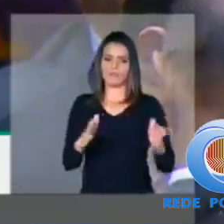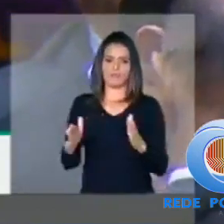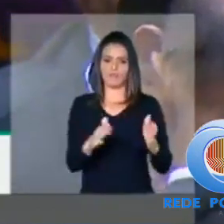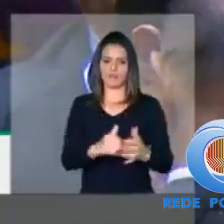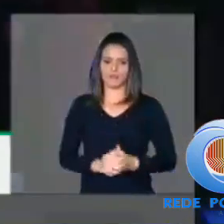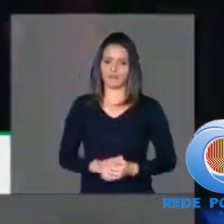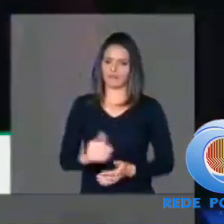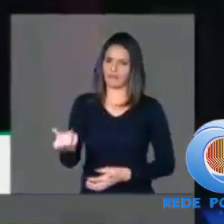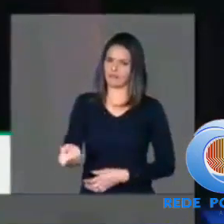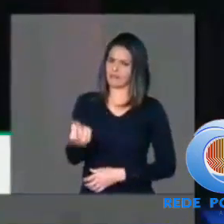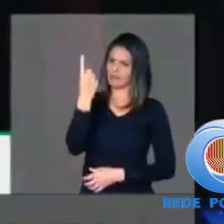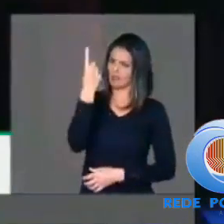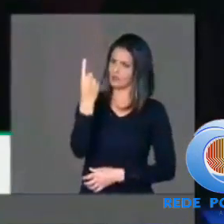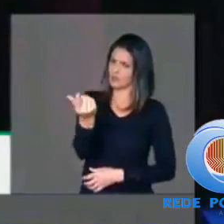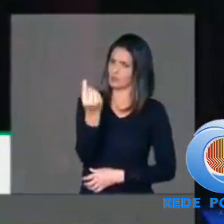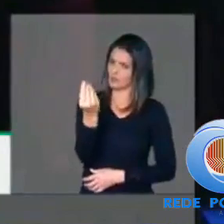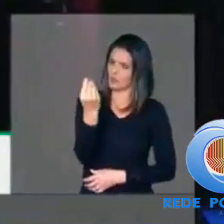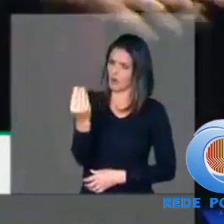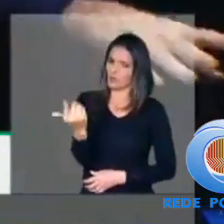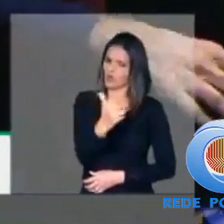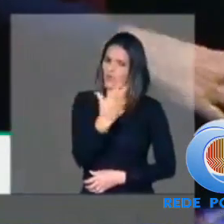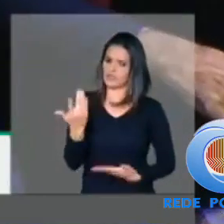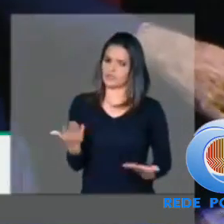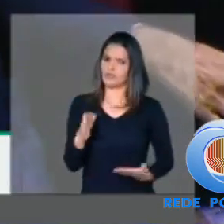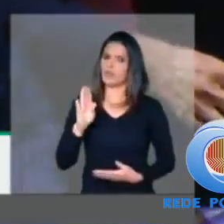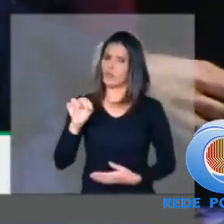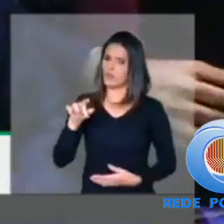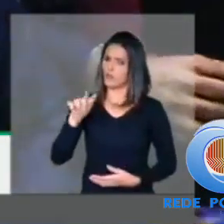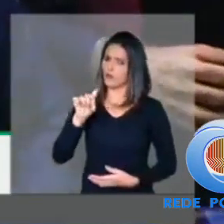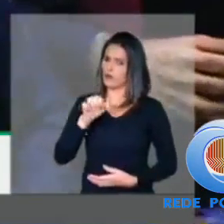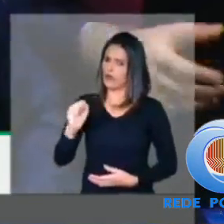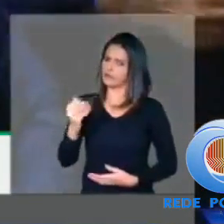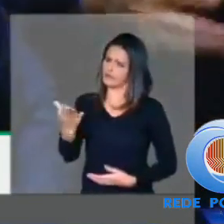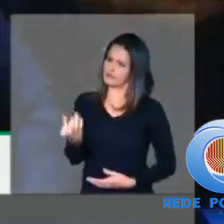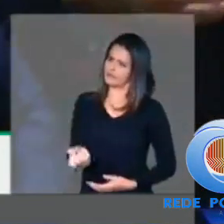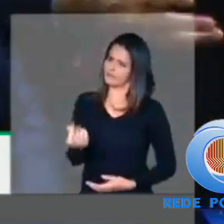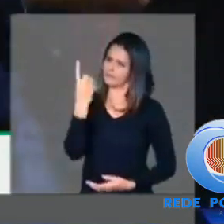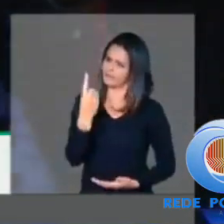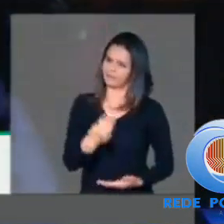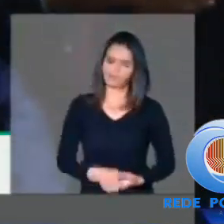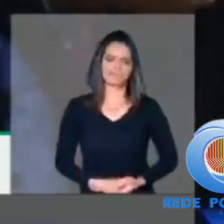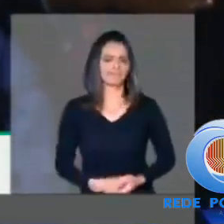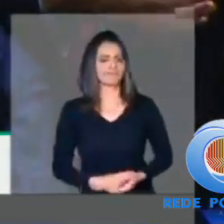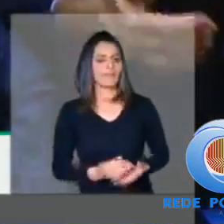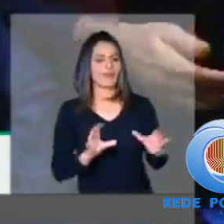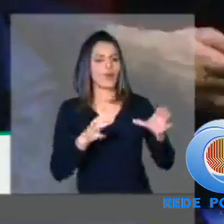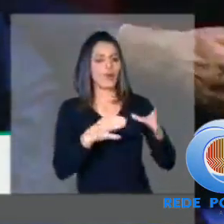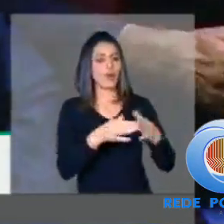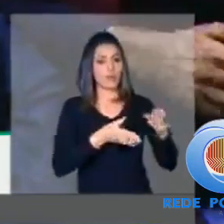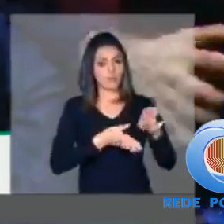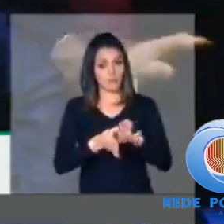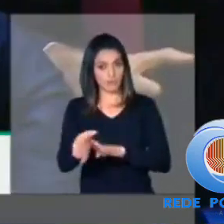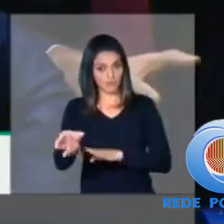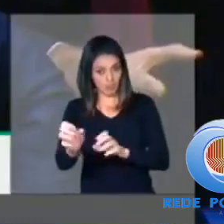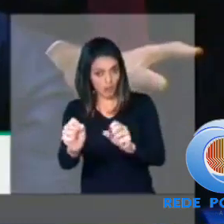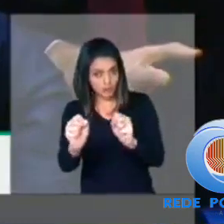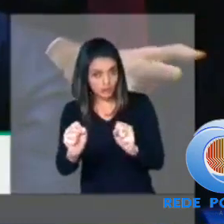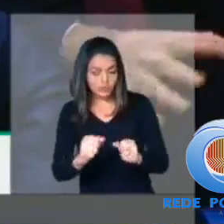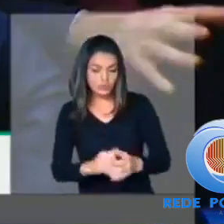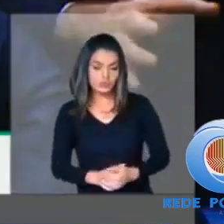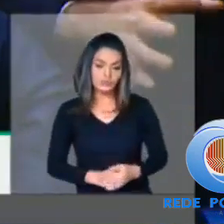Bongás. Presidente, posso encaminhar pela oposição, presidente? Só um minutinho, deputado. Deputado.